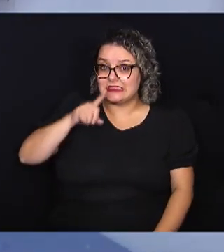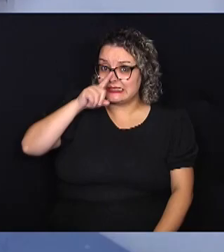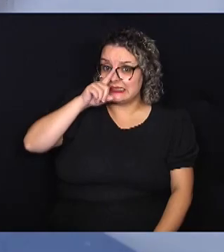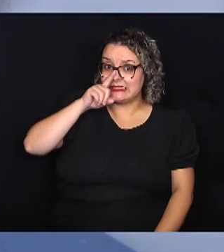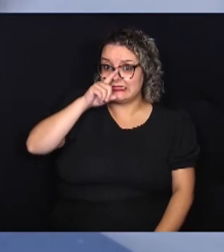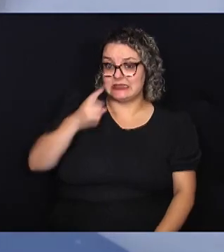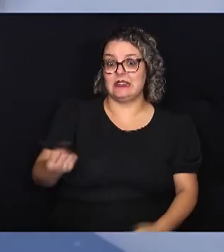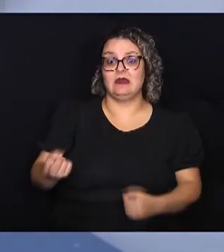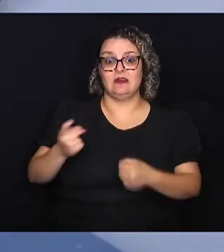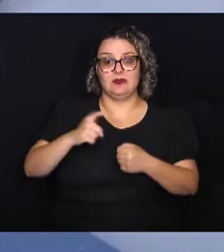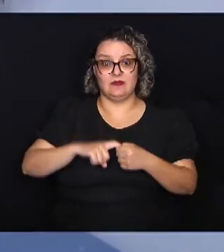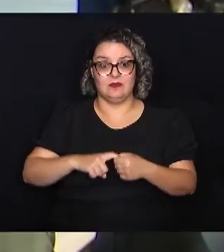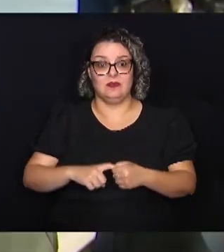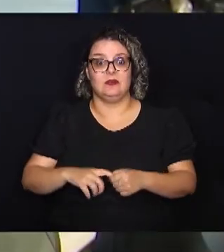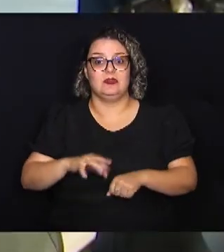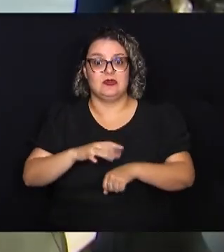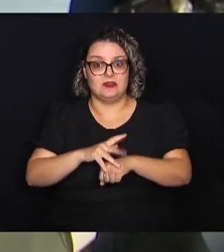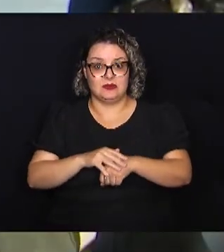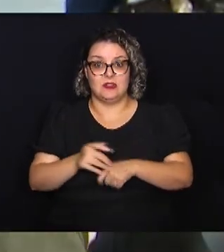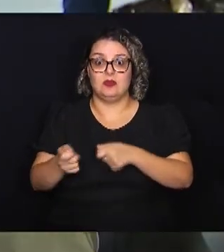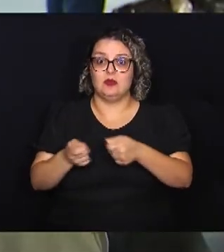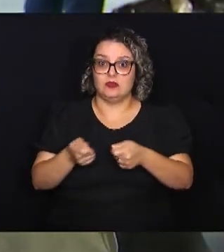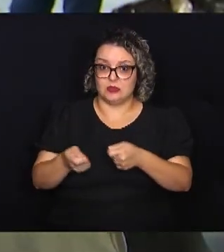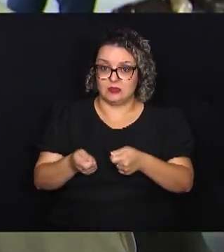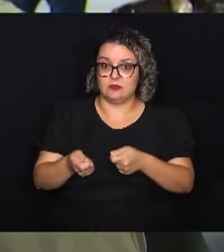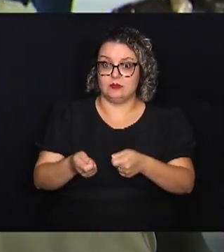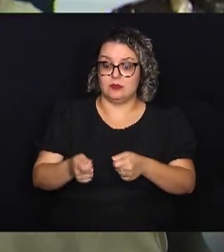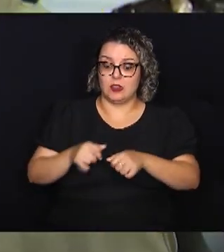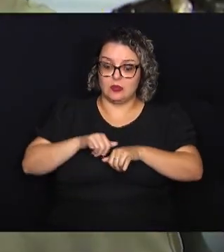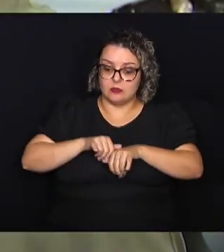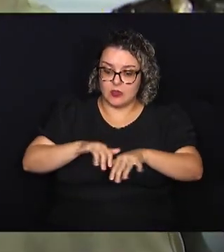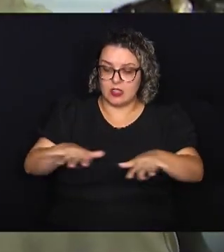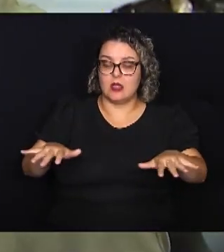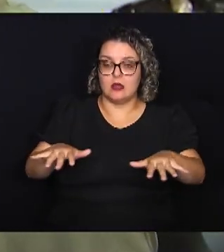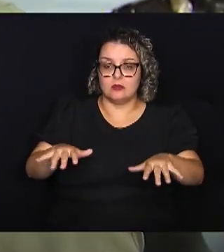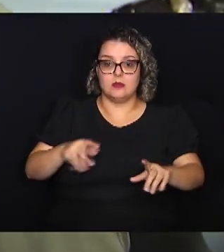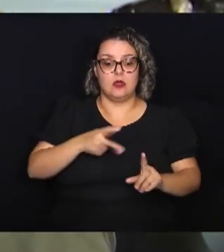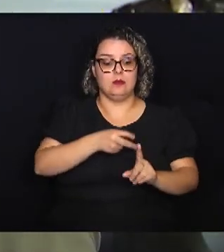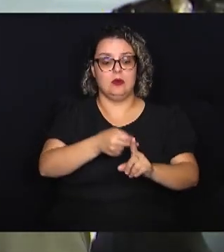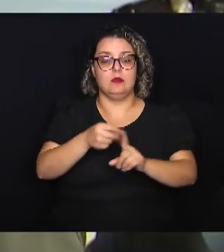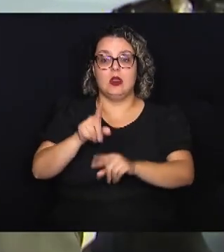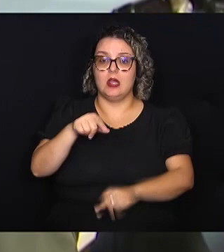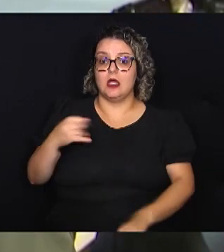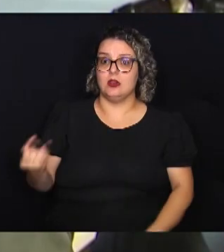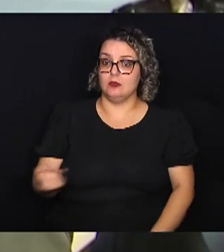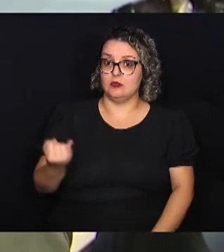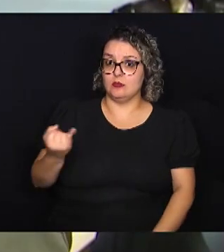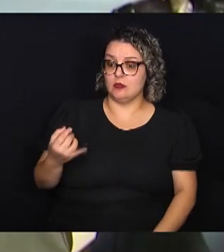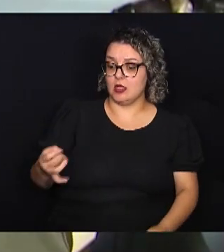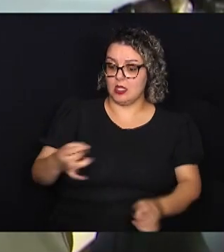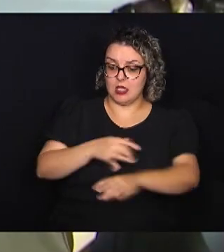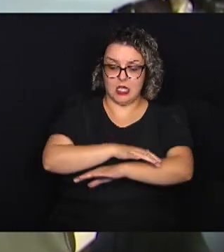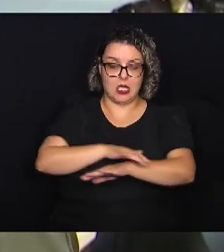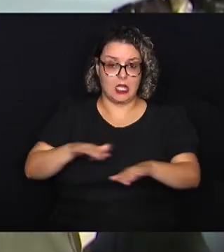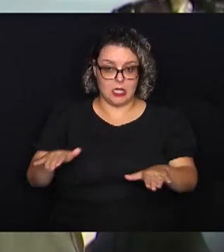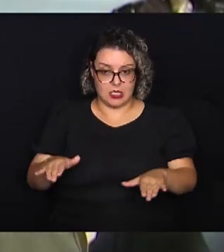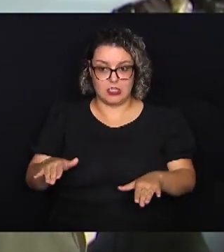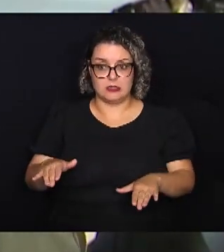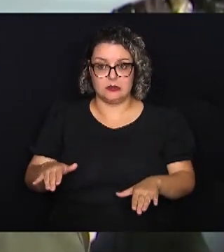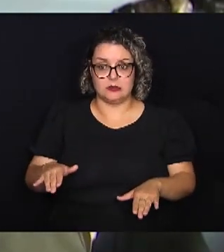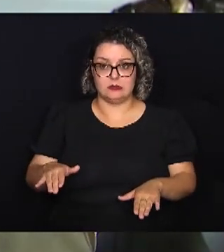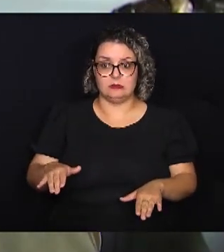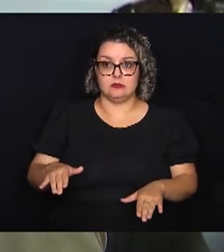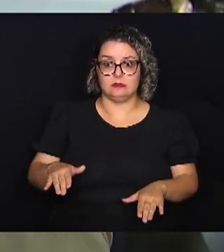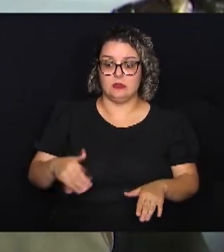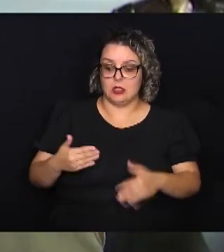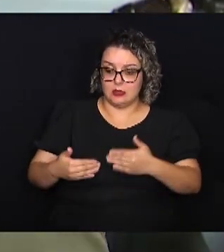doenças já controladas. A cobertura vacinal ela é muito importante para a erradicação e manter